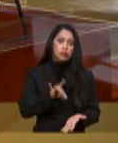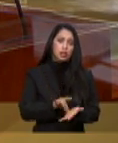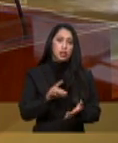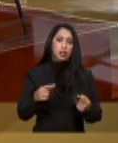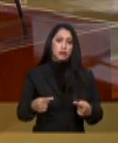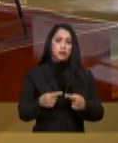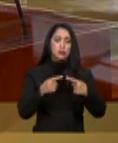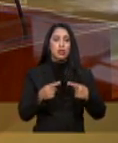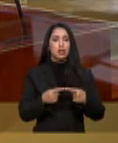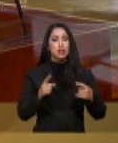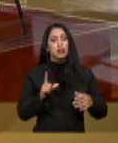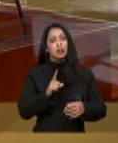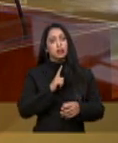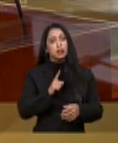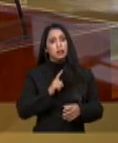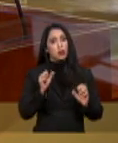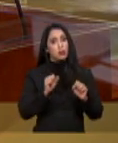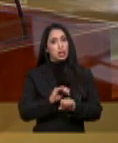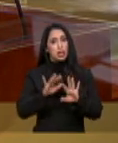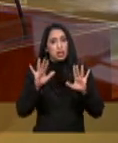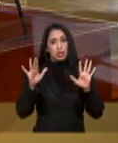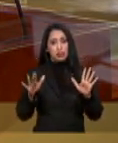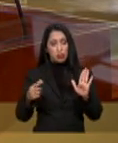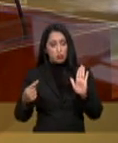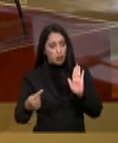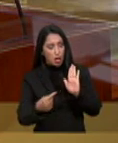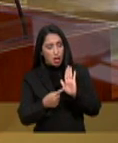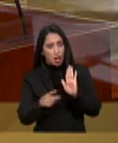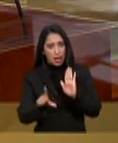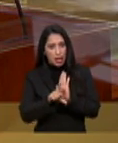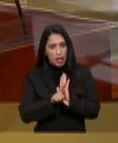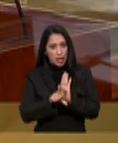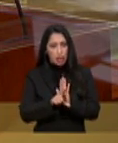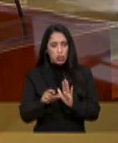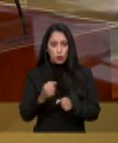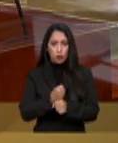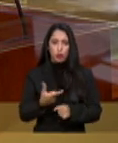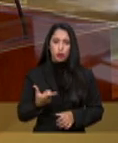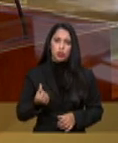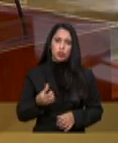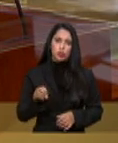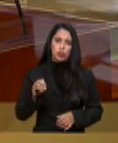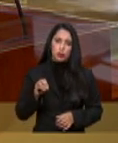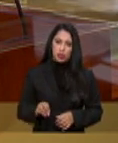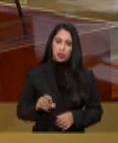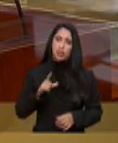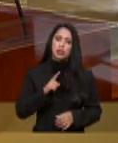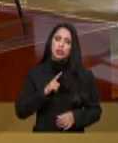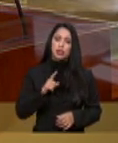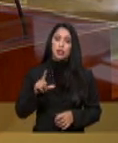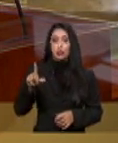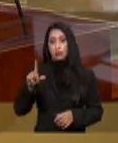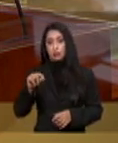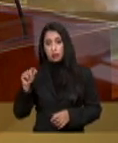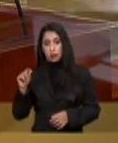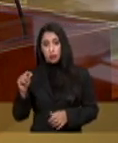entendemos que o esclarecimento feito pelo legislador em 2010 está dentro das suas opções